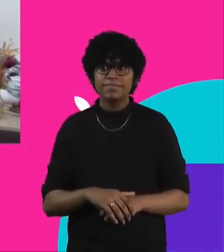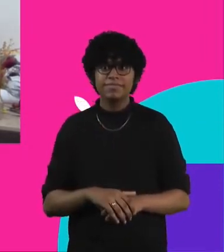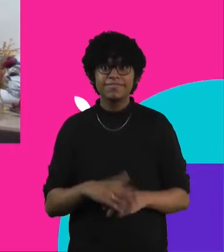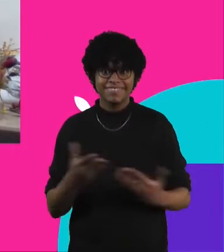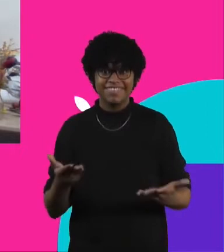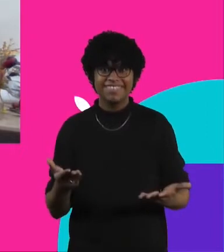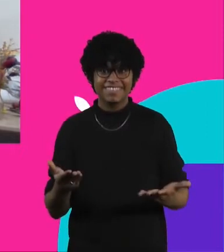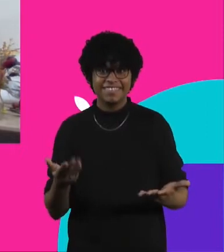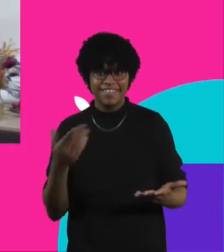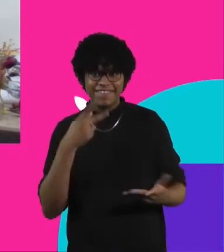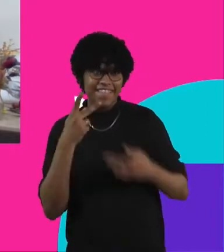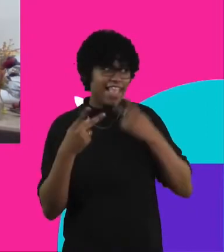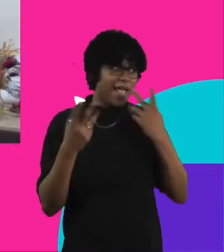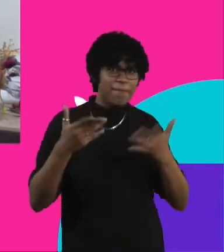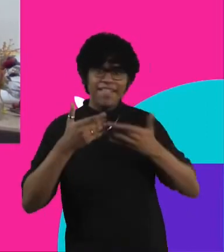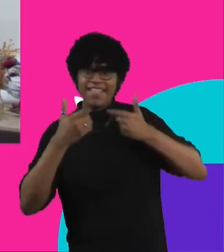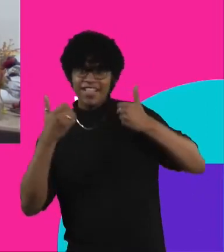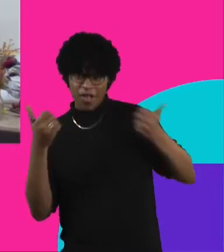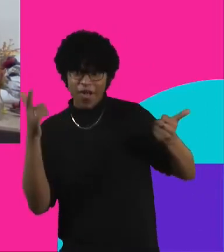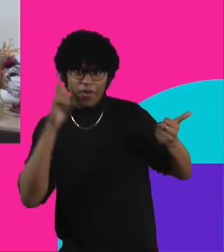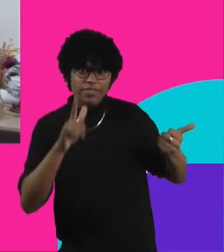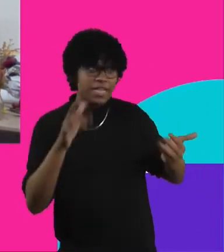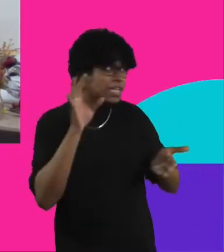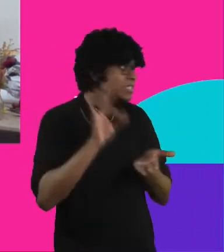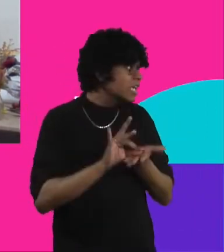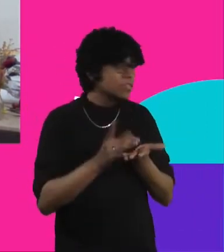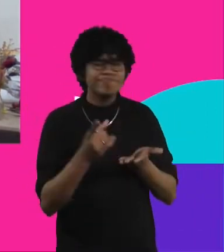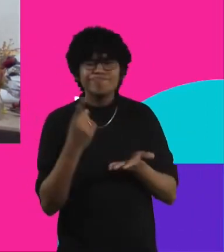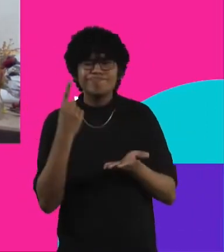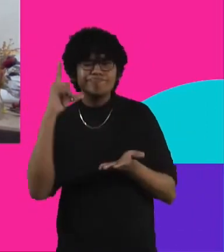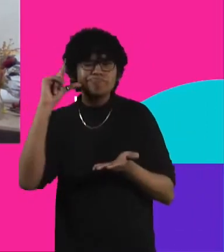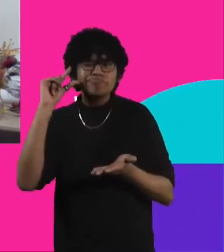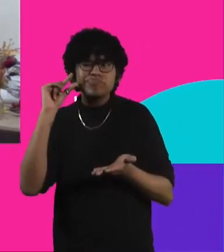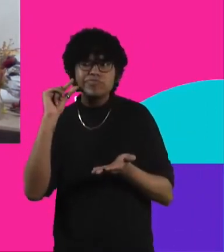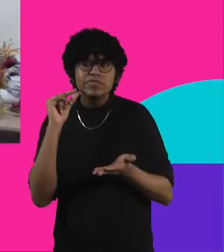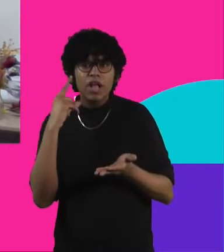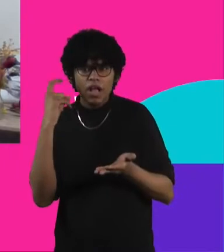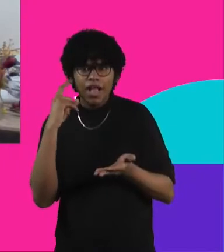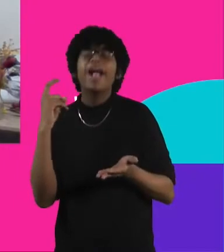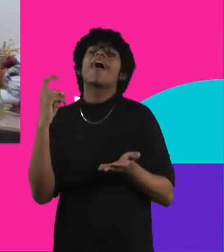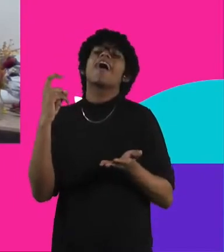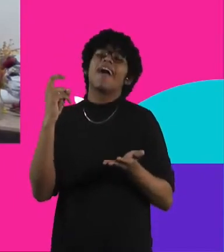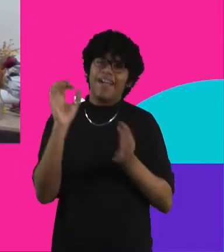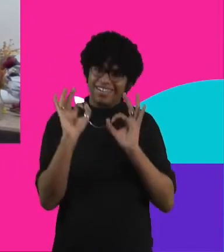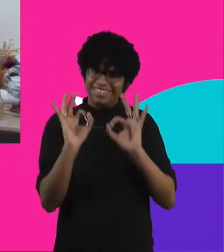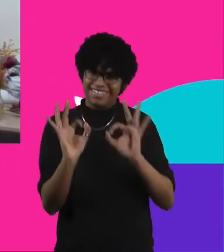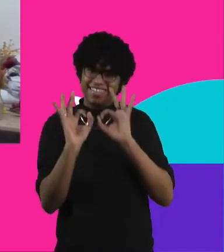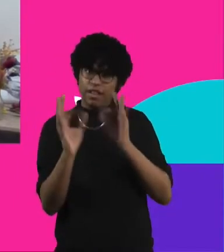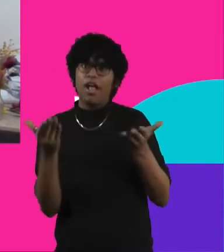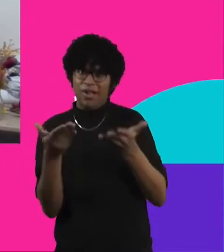Vamos falando aqui para ver se melhora. Consegue me confirmar? Tá baixinho, Thiago. Tá baixinho, Melhorou. Mas consegue... Aí, agora sim.